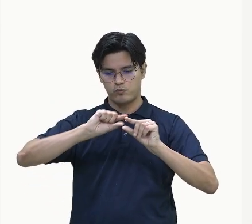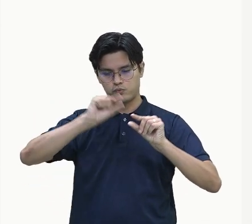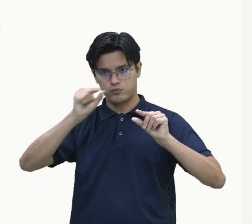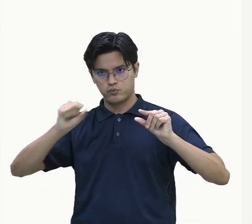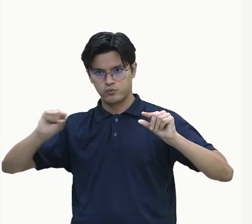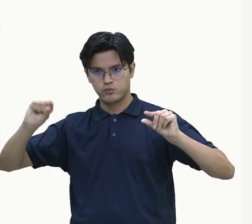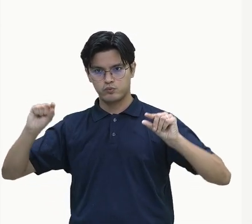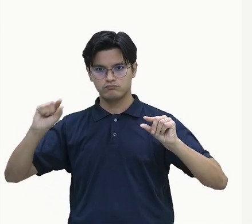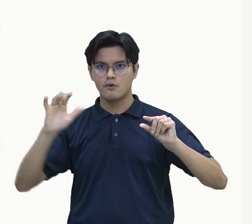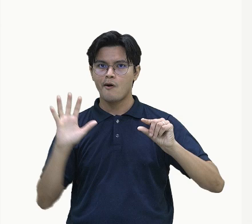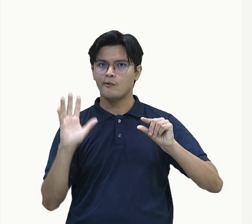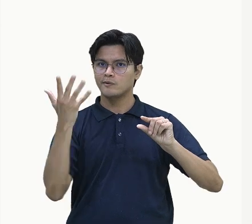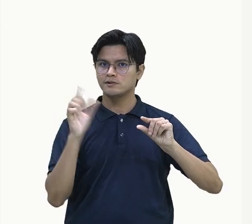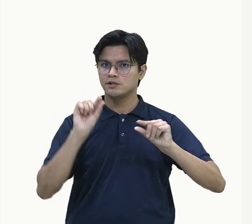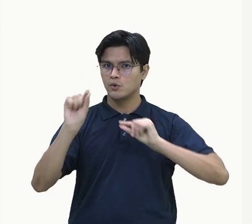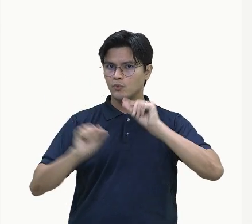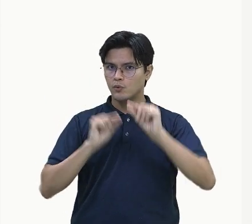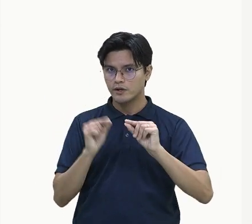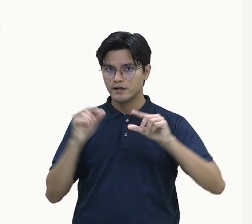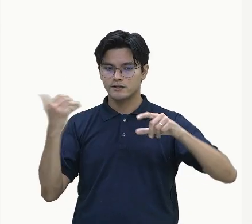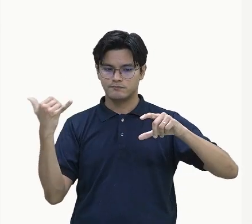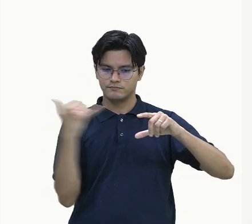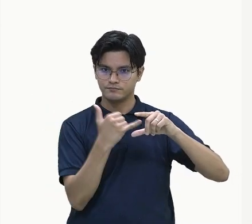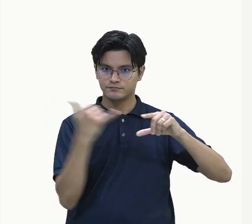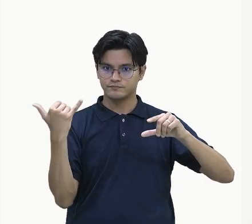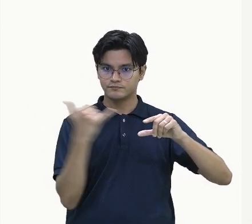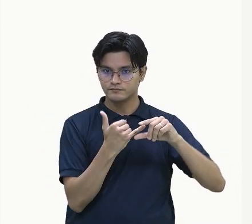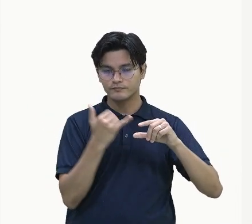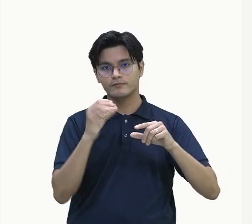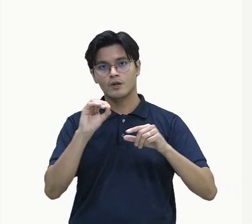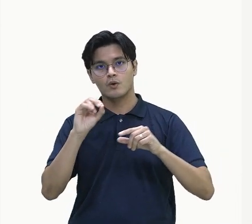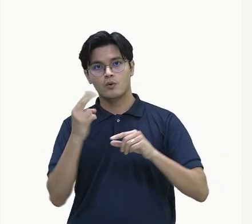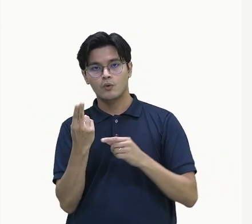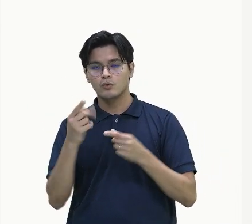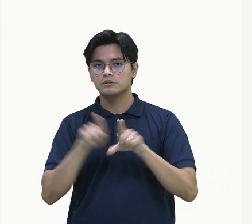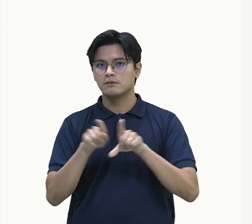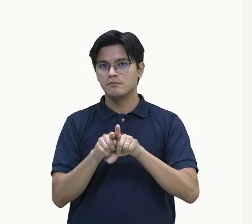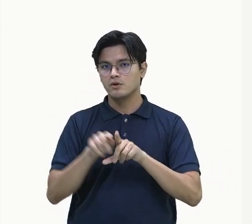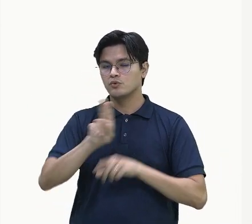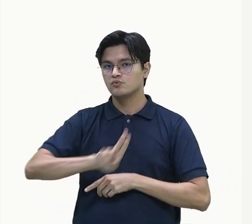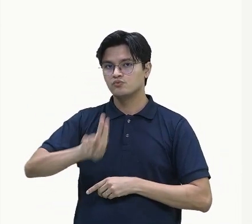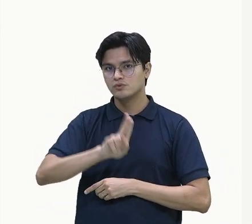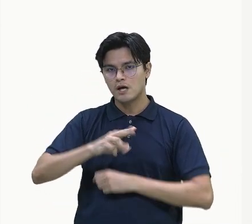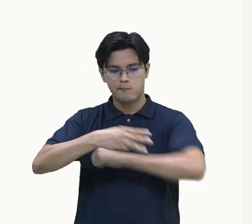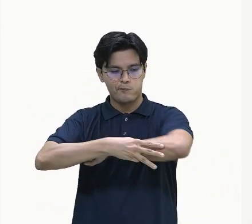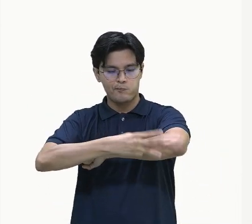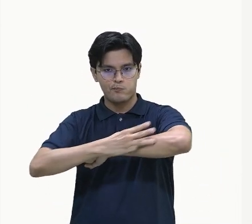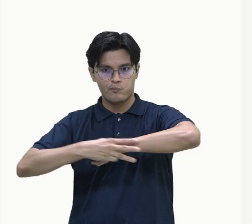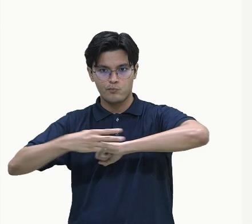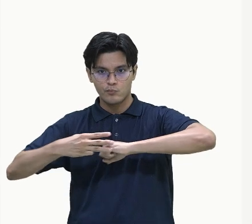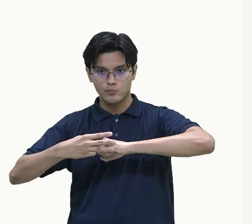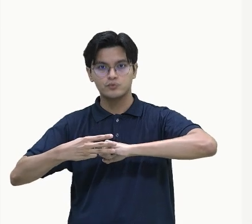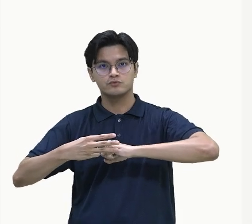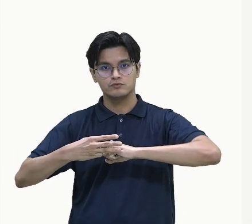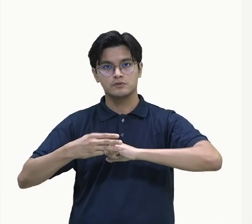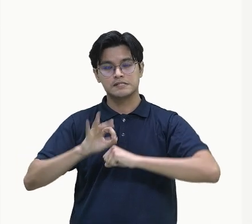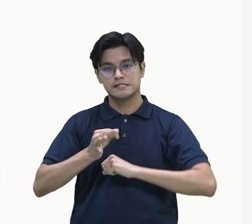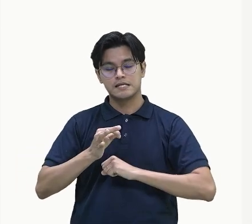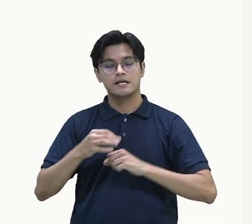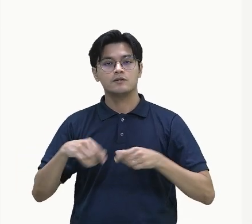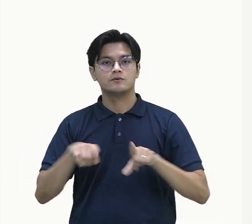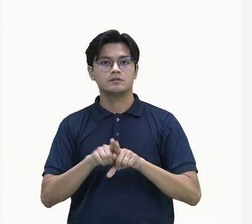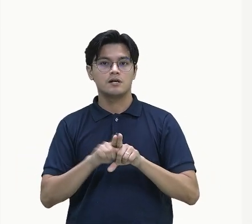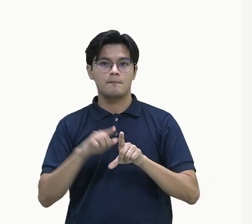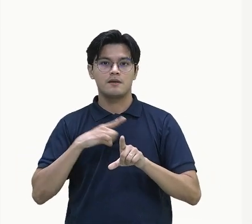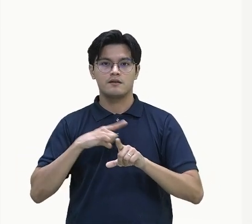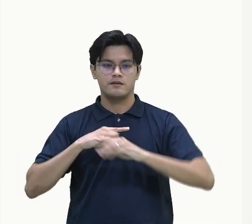impulsos para outros neurônios, músculos ou glândulas também. Muitas vezes é envolvido por uma